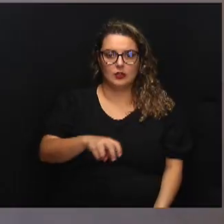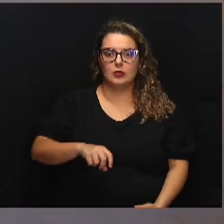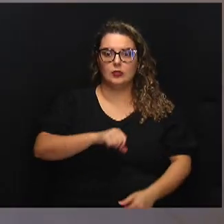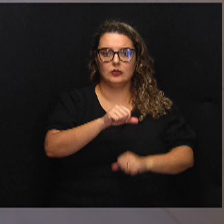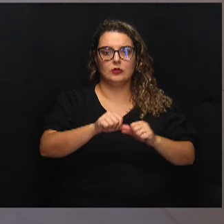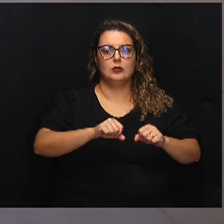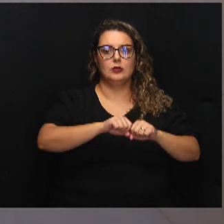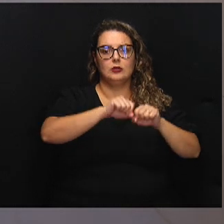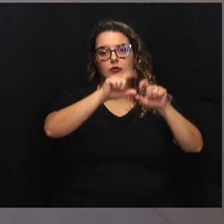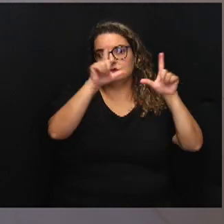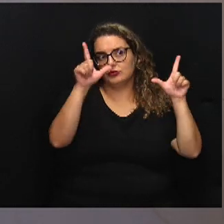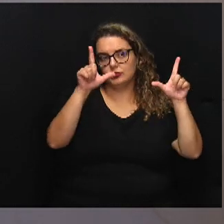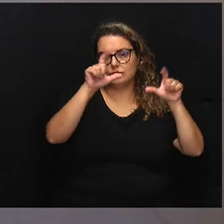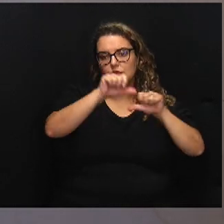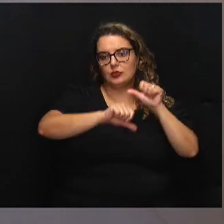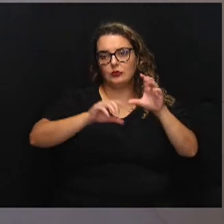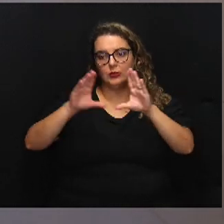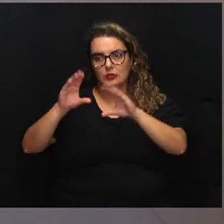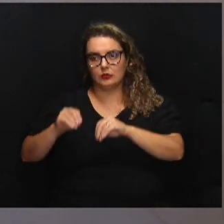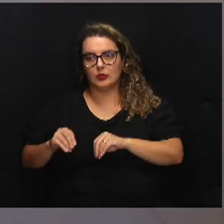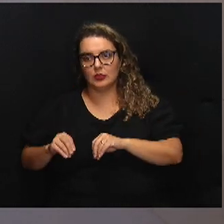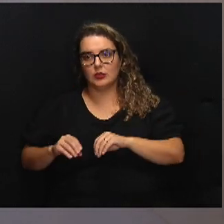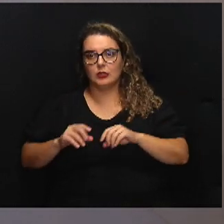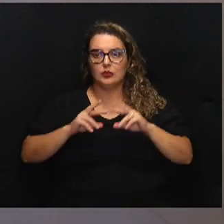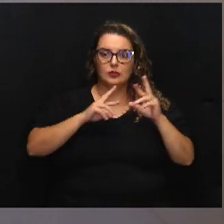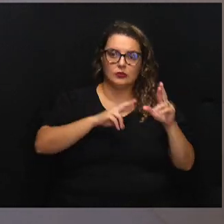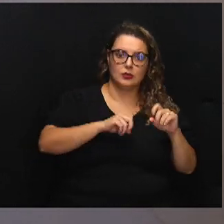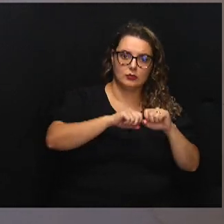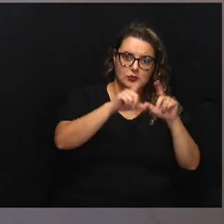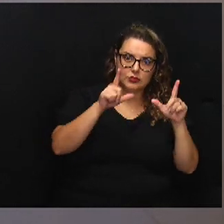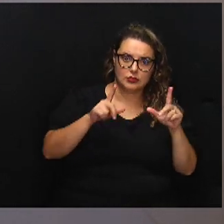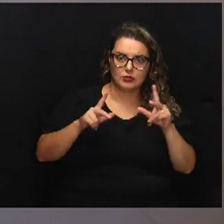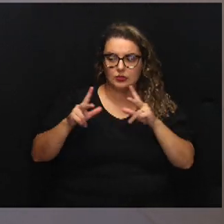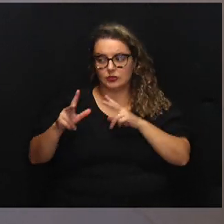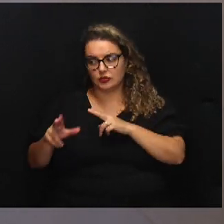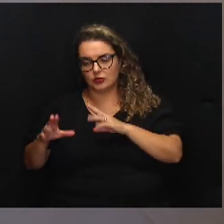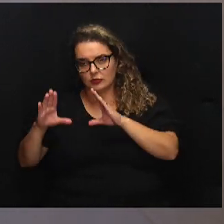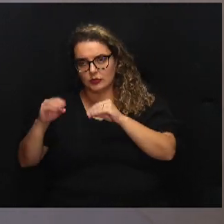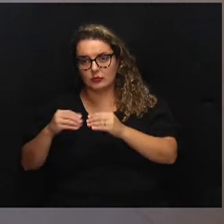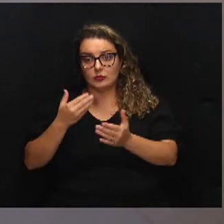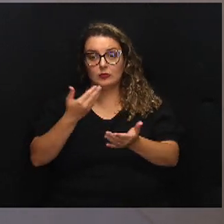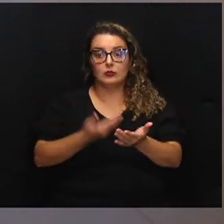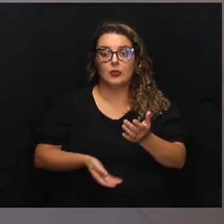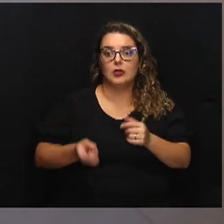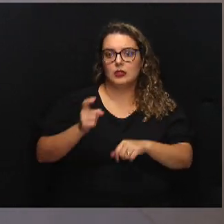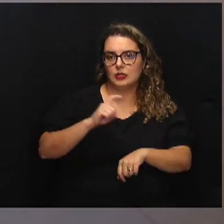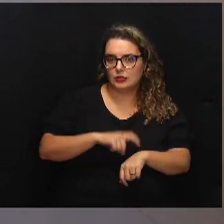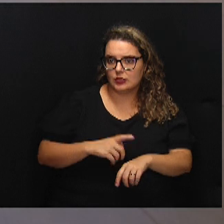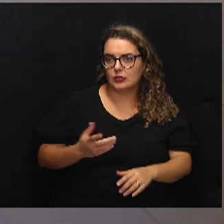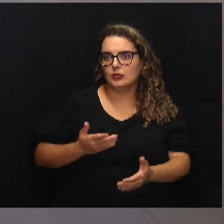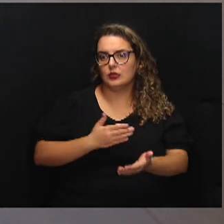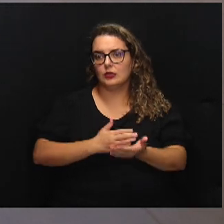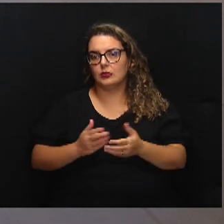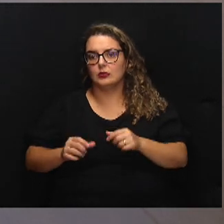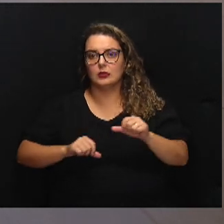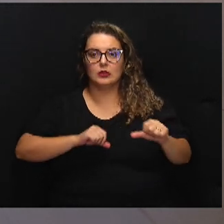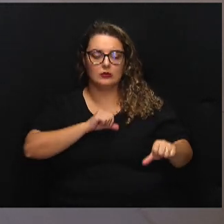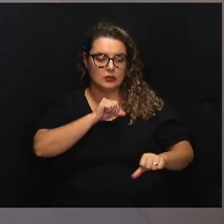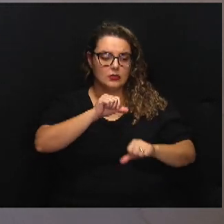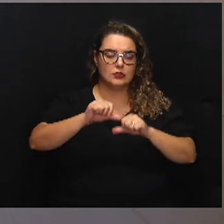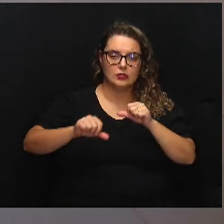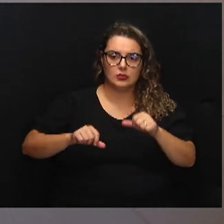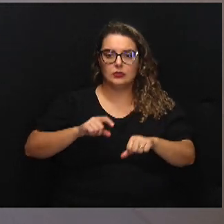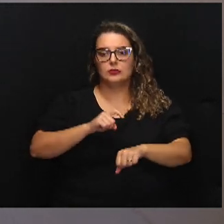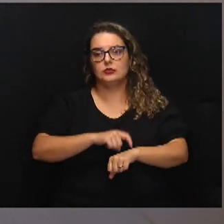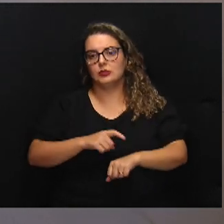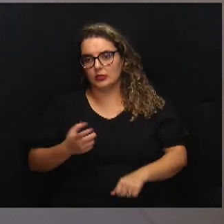ele começa a dormir muito de dia e fica acordado de noite, parece que realmente ele perde essa noção de horário, né? Ele começa a fazer essa troca mesmo de horário,